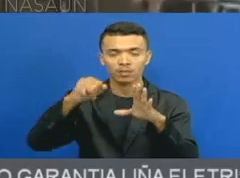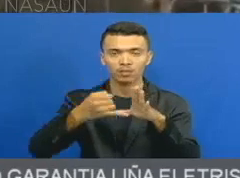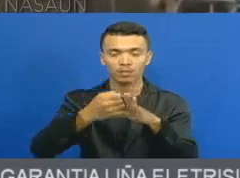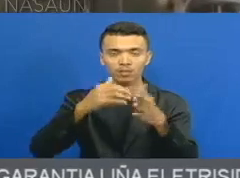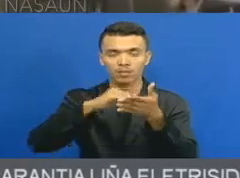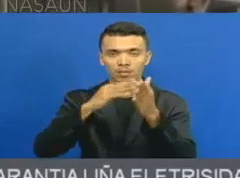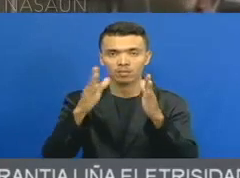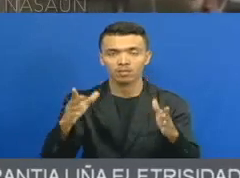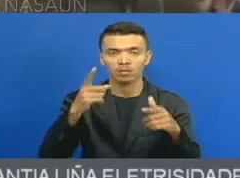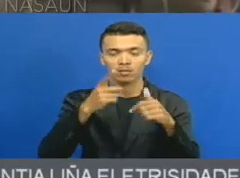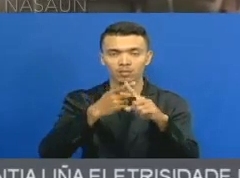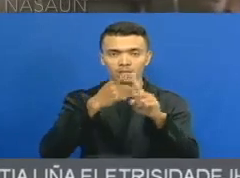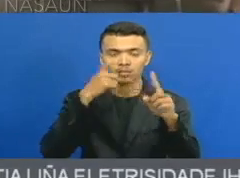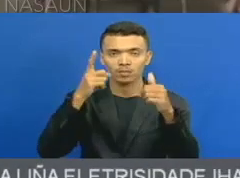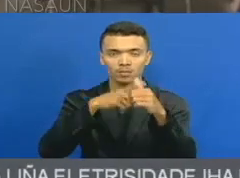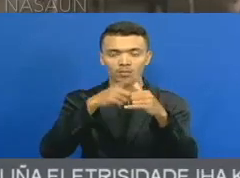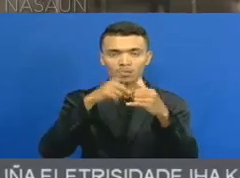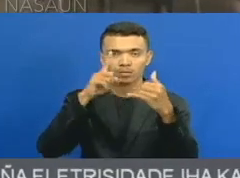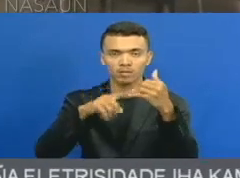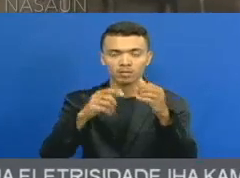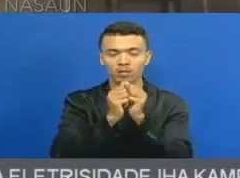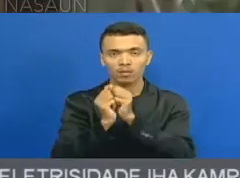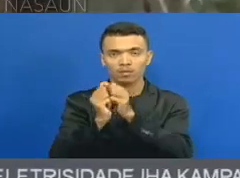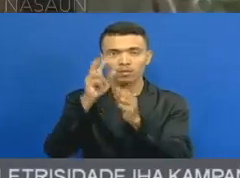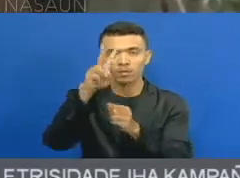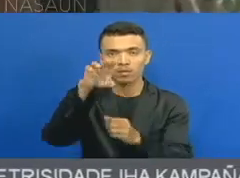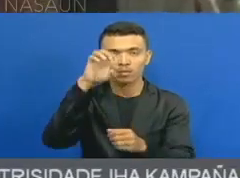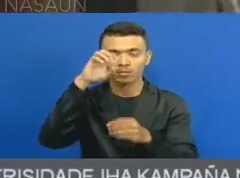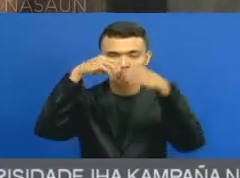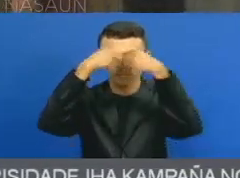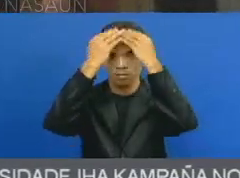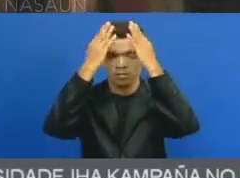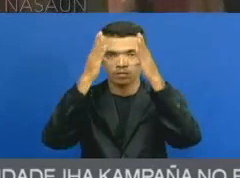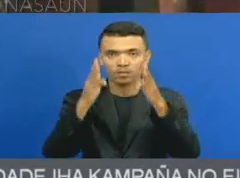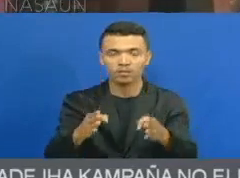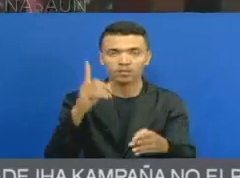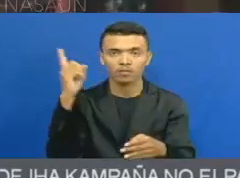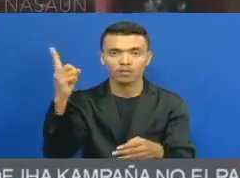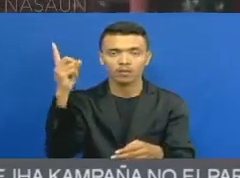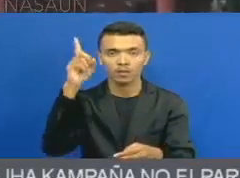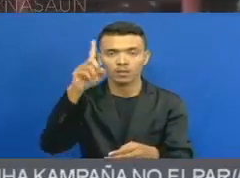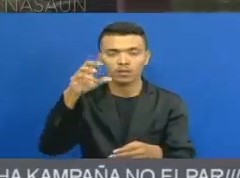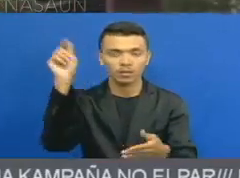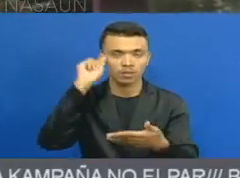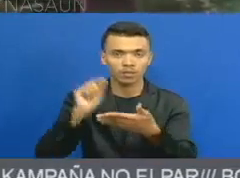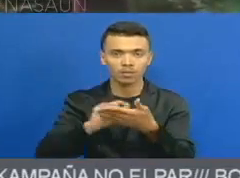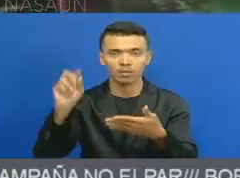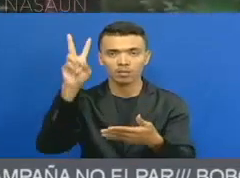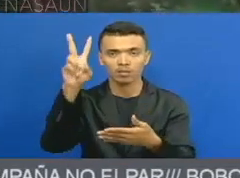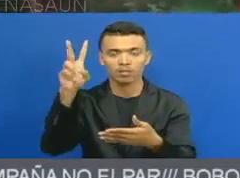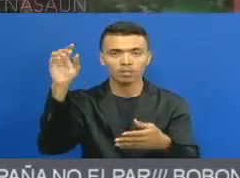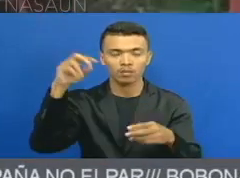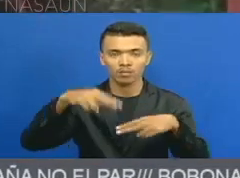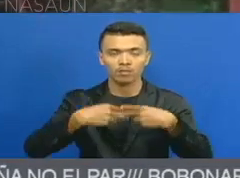primeiro to sexto ano hamutu katu struare sin ho professores permanente ida contratado na enrua inclui voluntário na